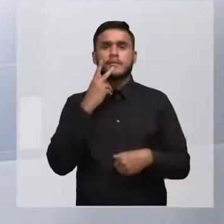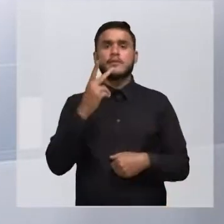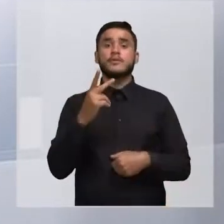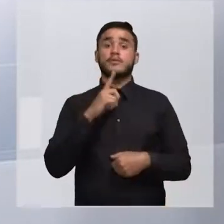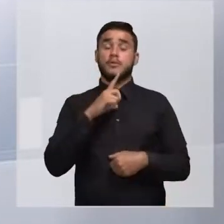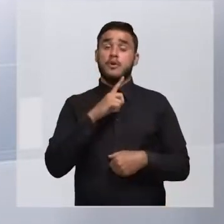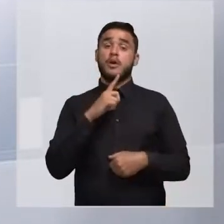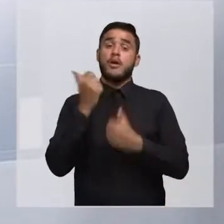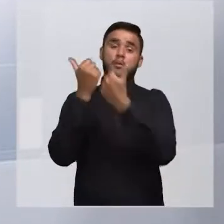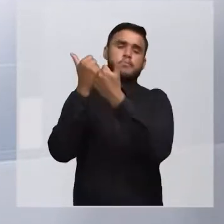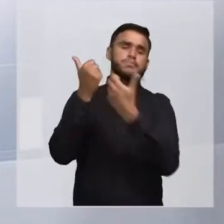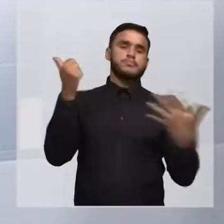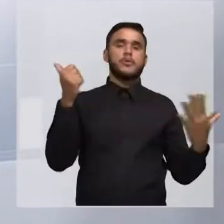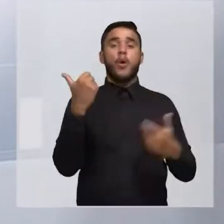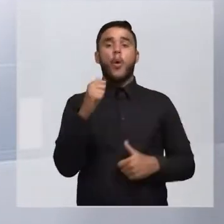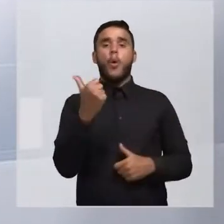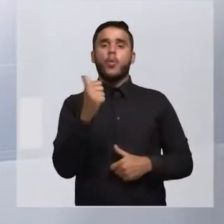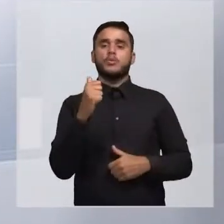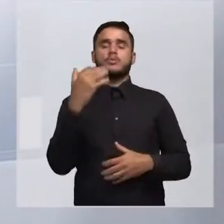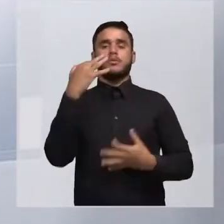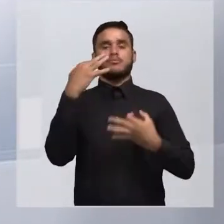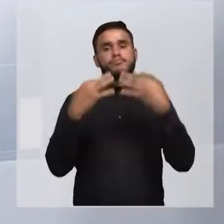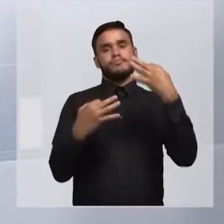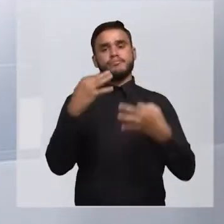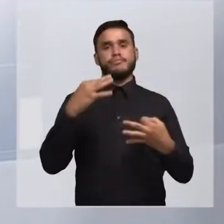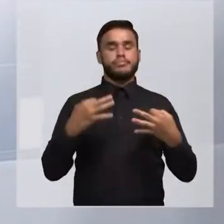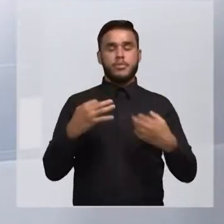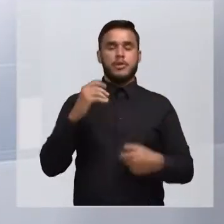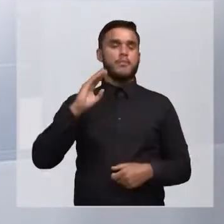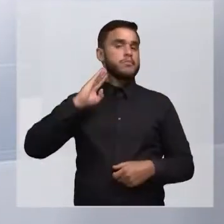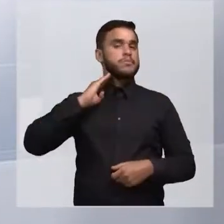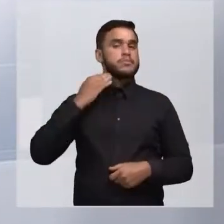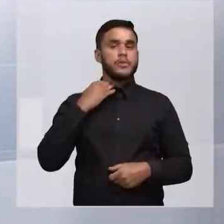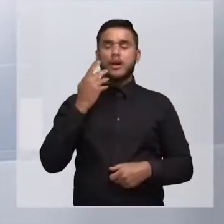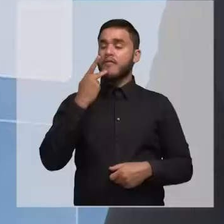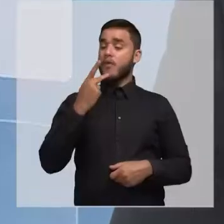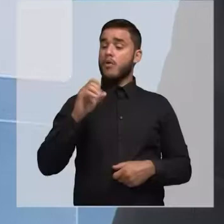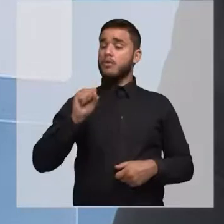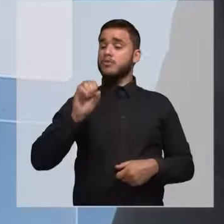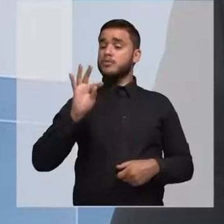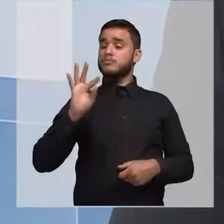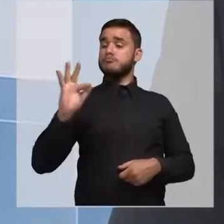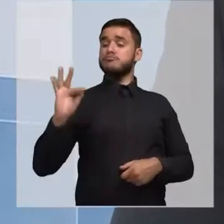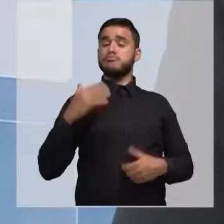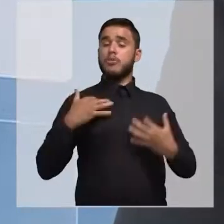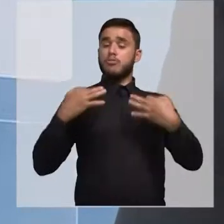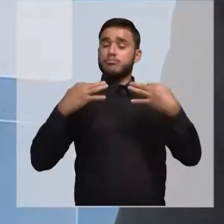11 membros do Supremo se acham que são deuses, né? Teve até